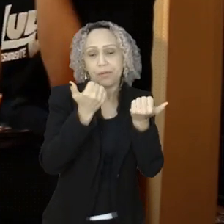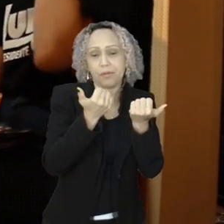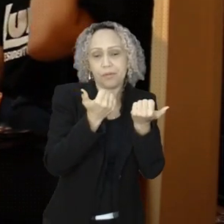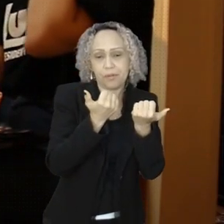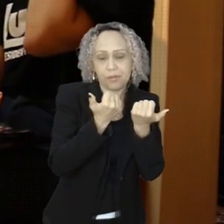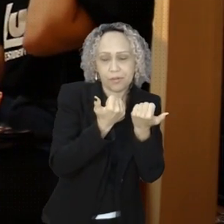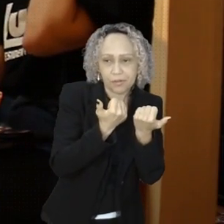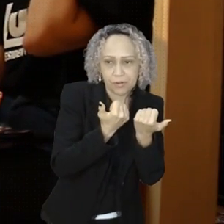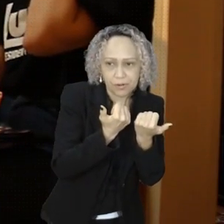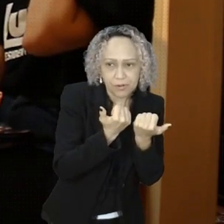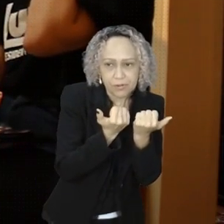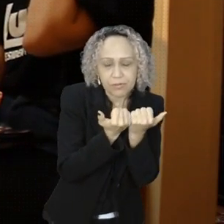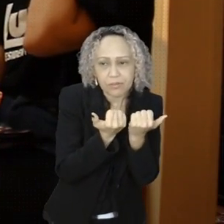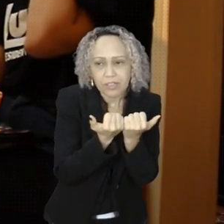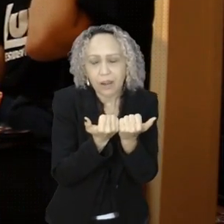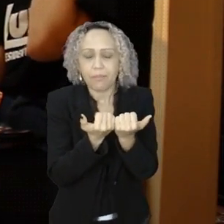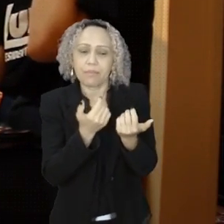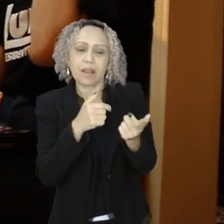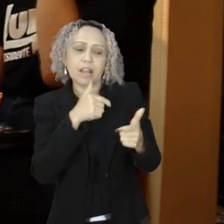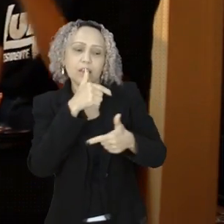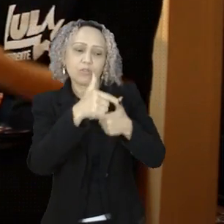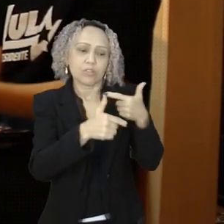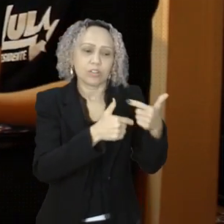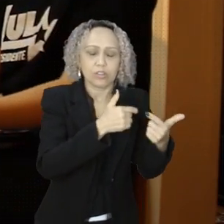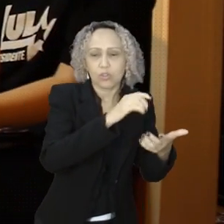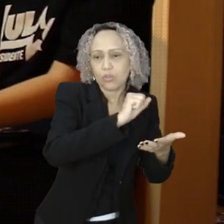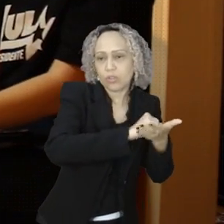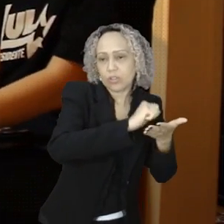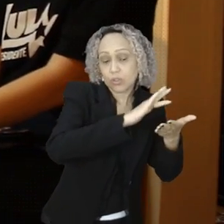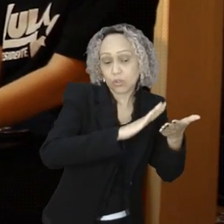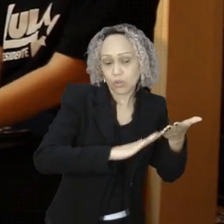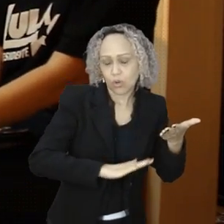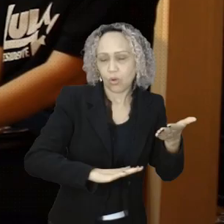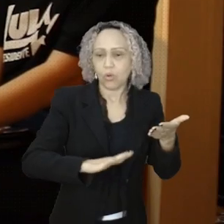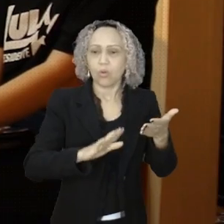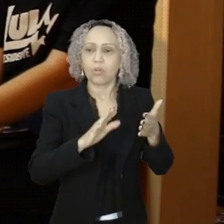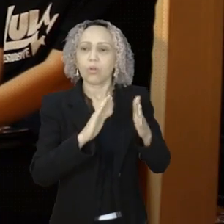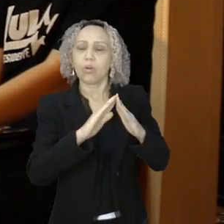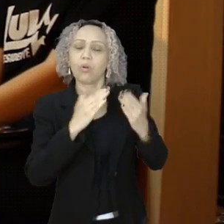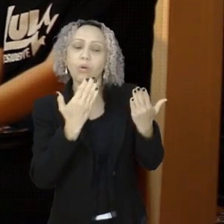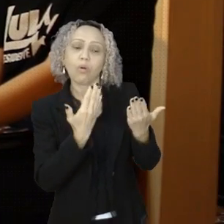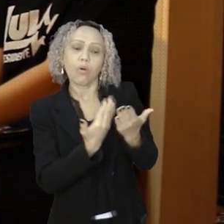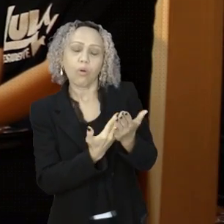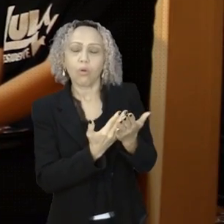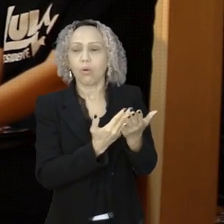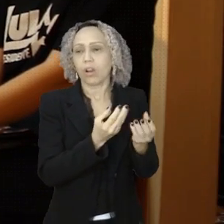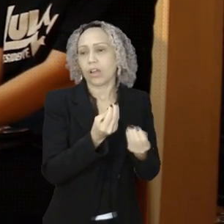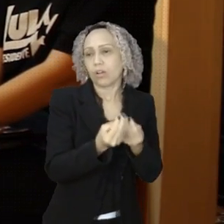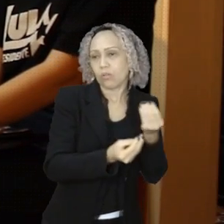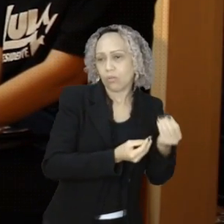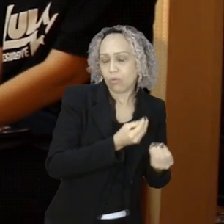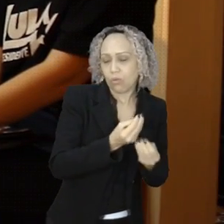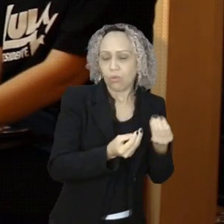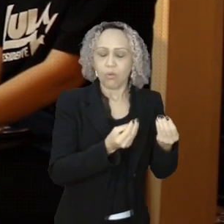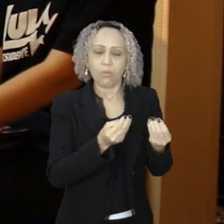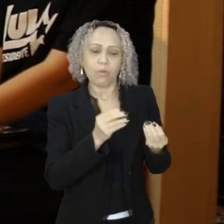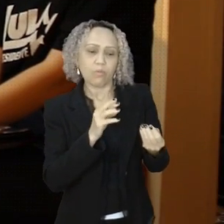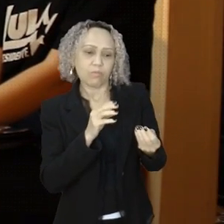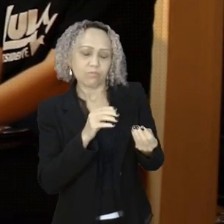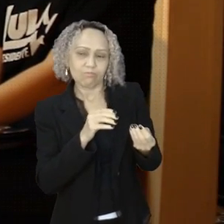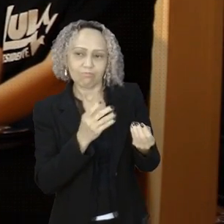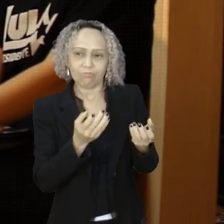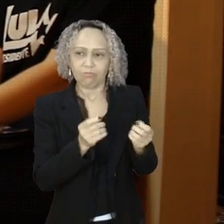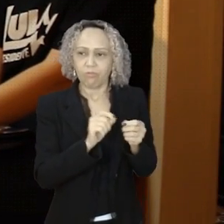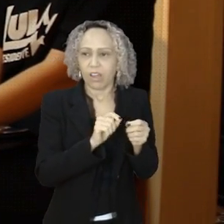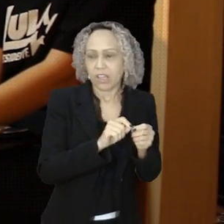da presença na escola, né, serviço, né? Dever de casa fazer com luz